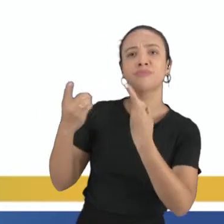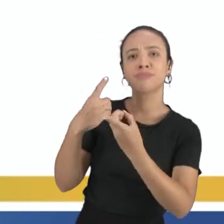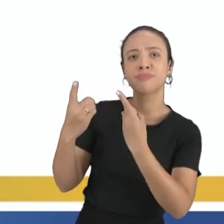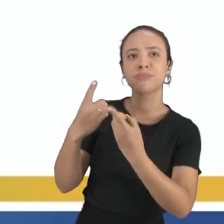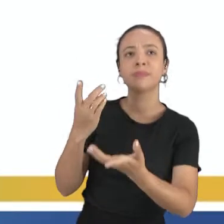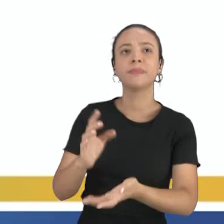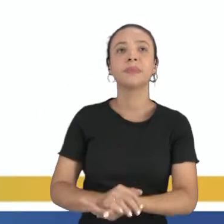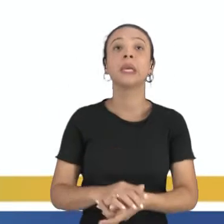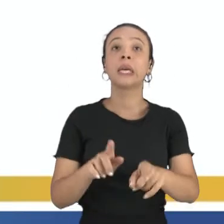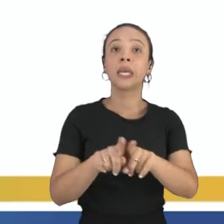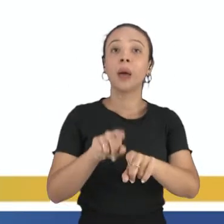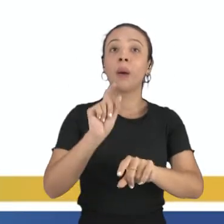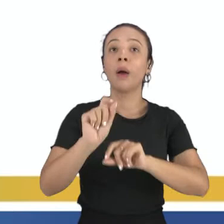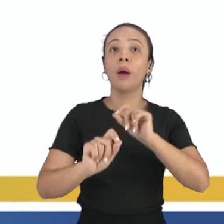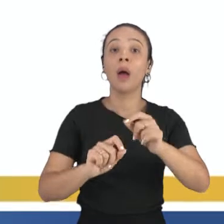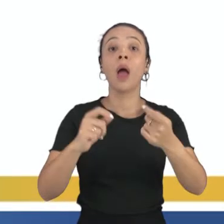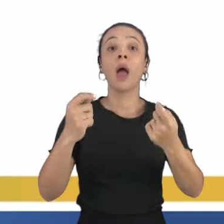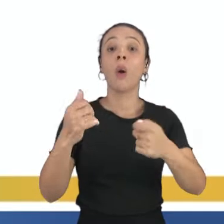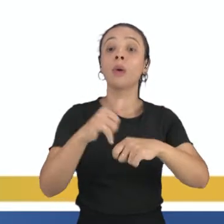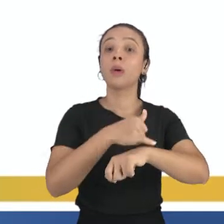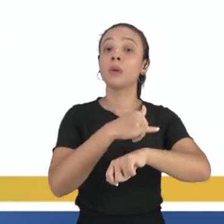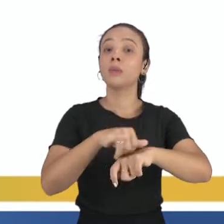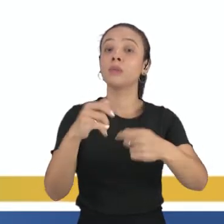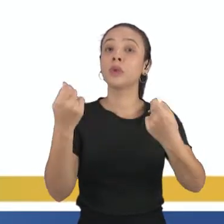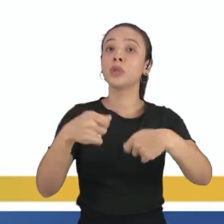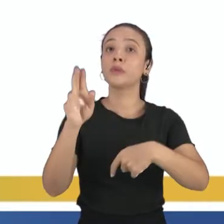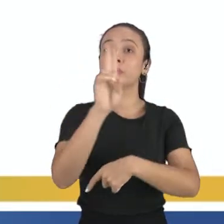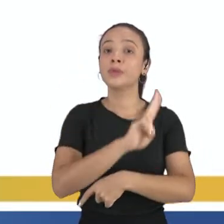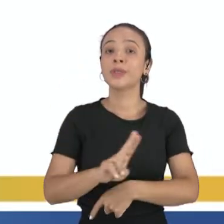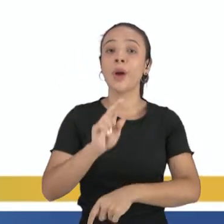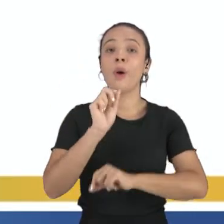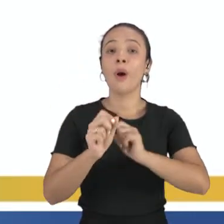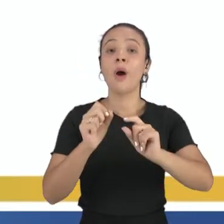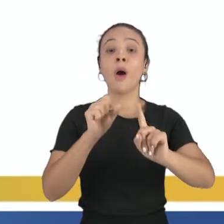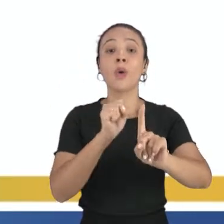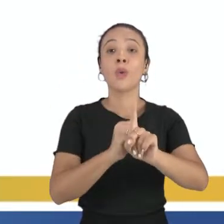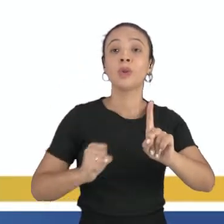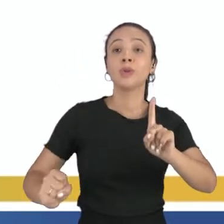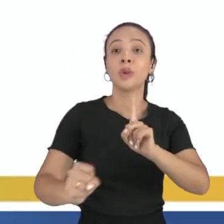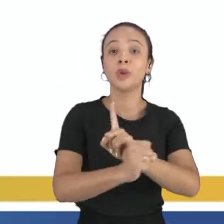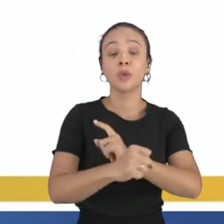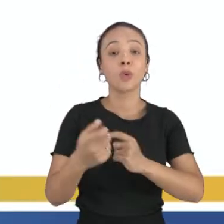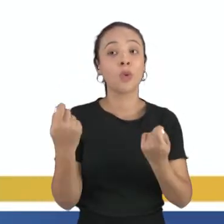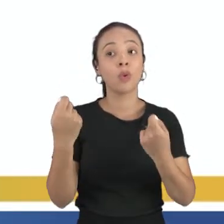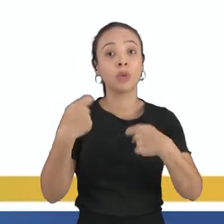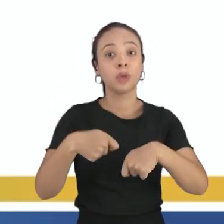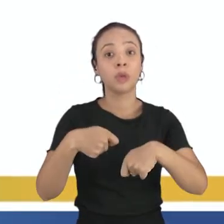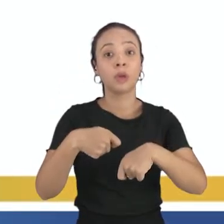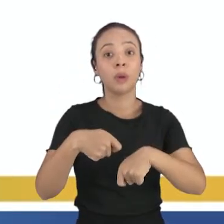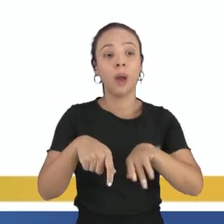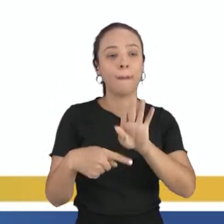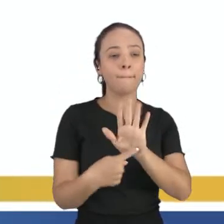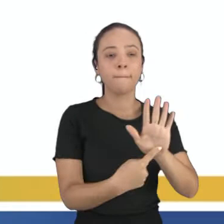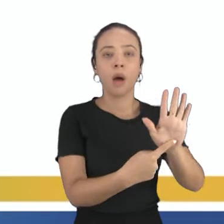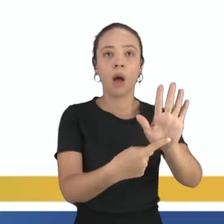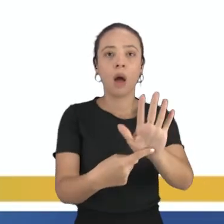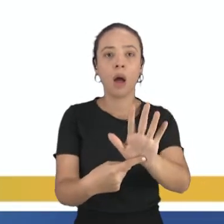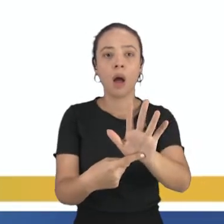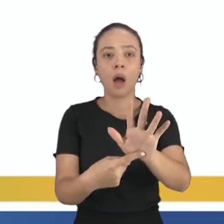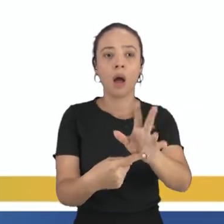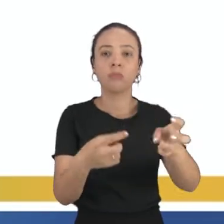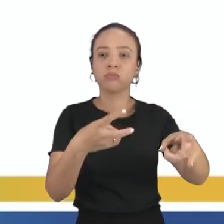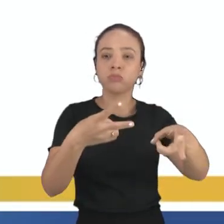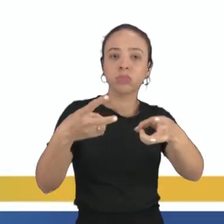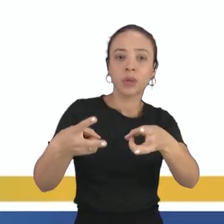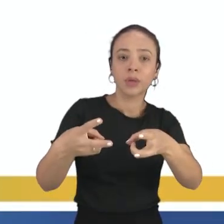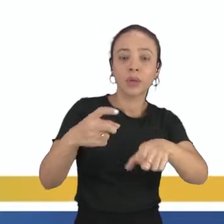disso, ela é uma ferramenta utilizada para que uma sociedade revele suas percepções sobre o momento